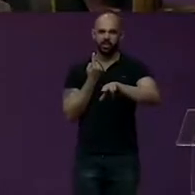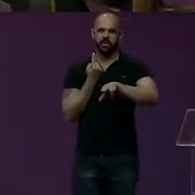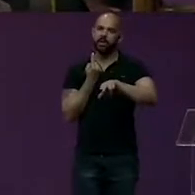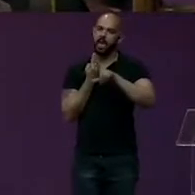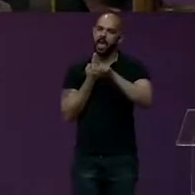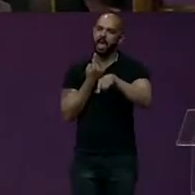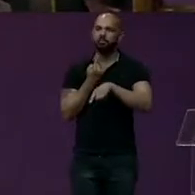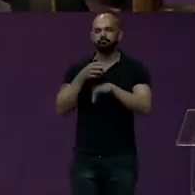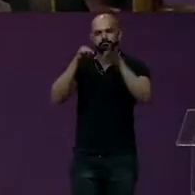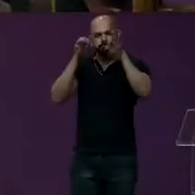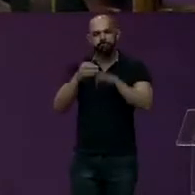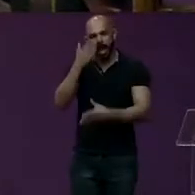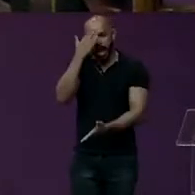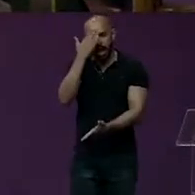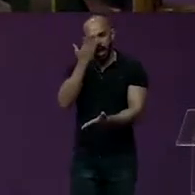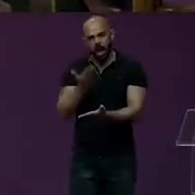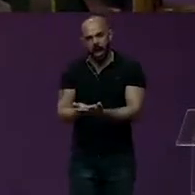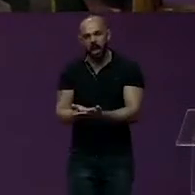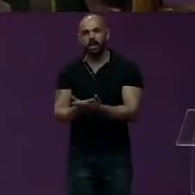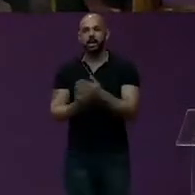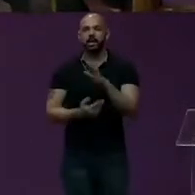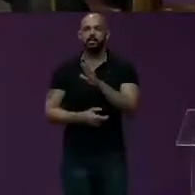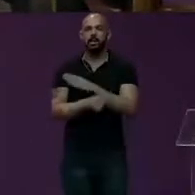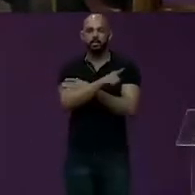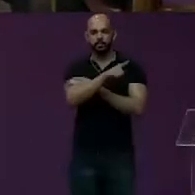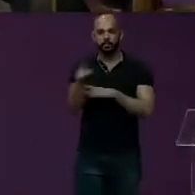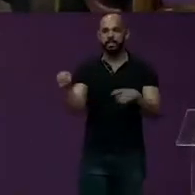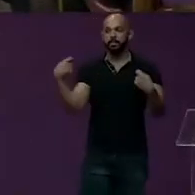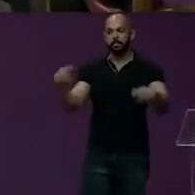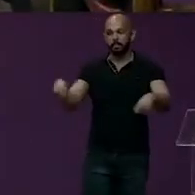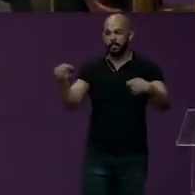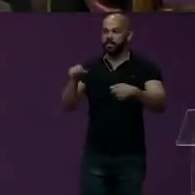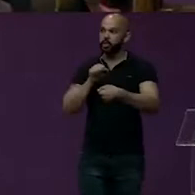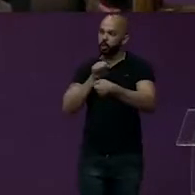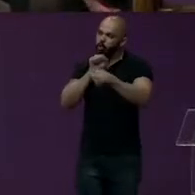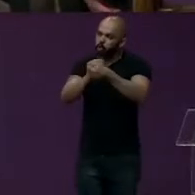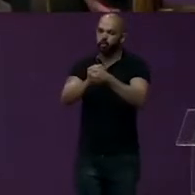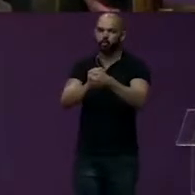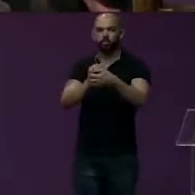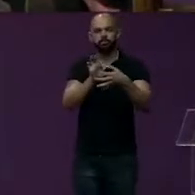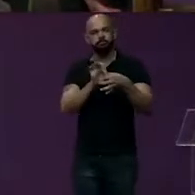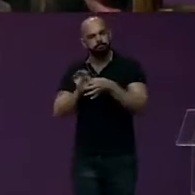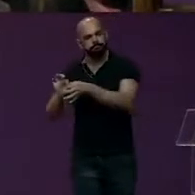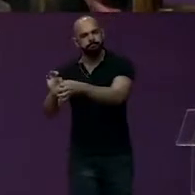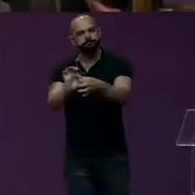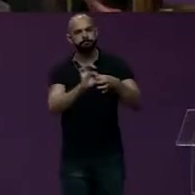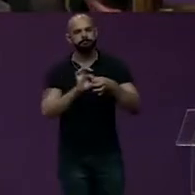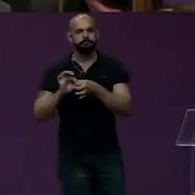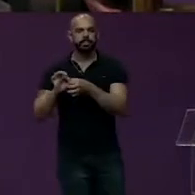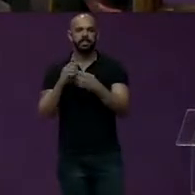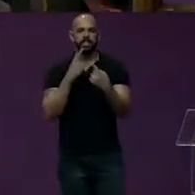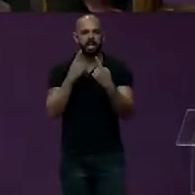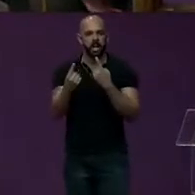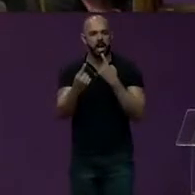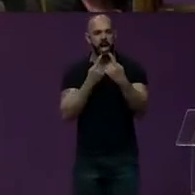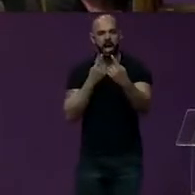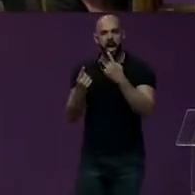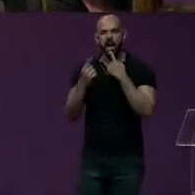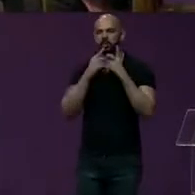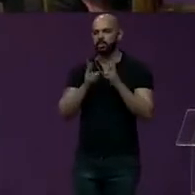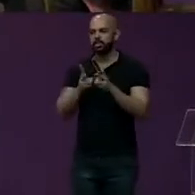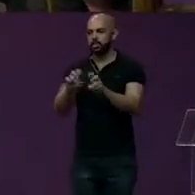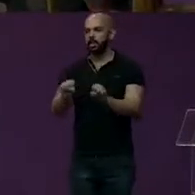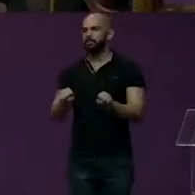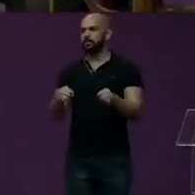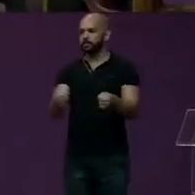uma convicção que eu tenho, mas é algo que vocês precisam estar aí juntos também e nós estarmos nesse diálogo o tempo todo para